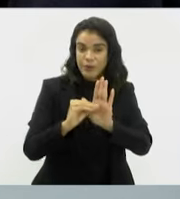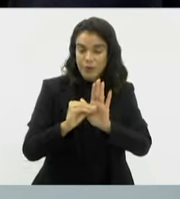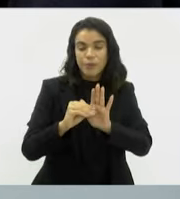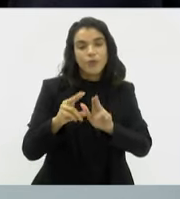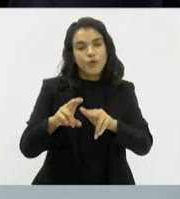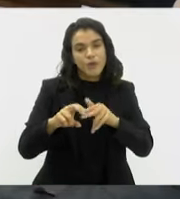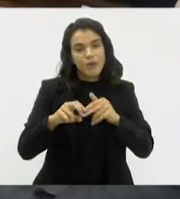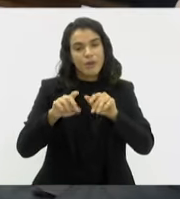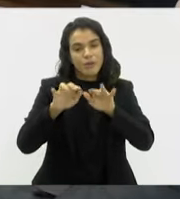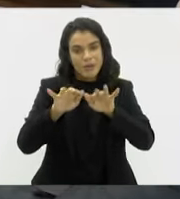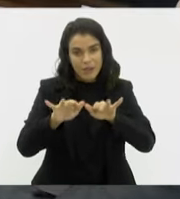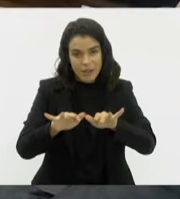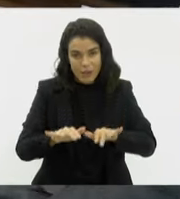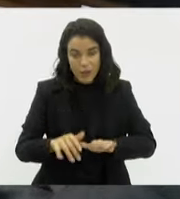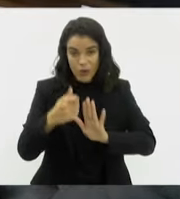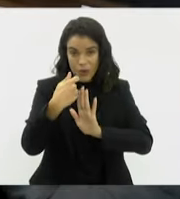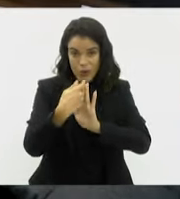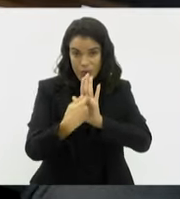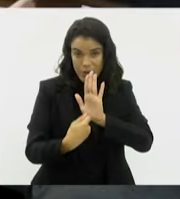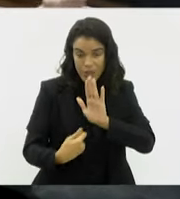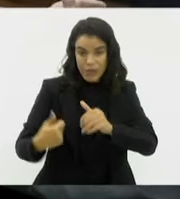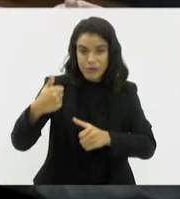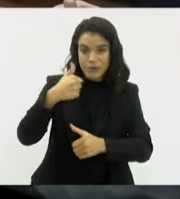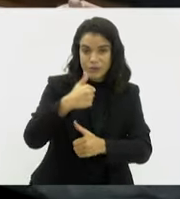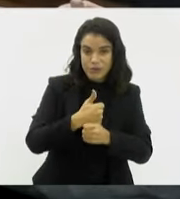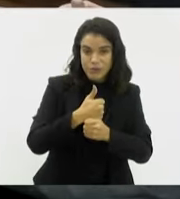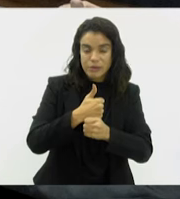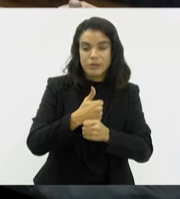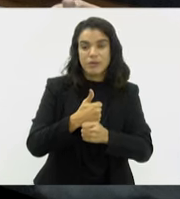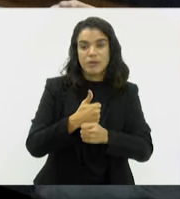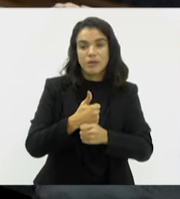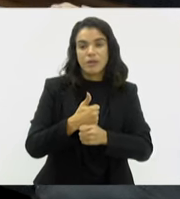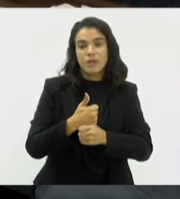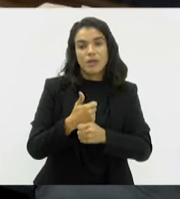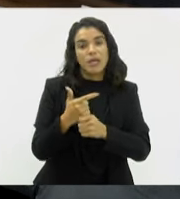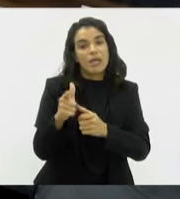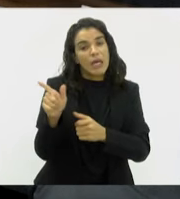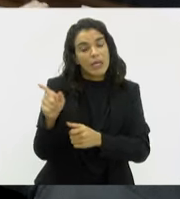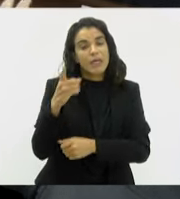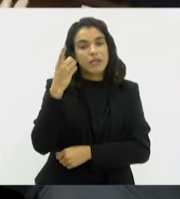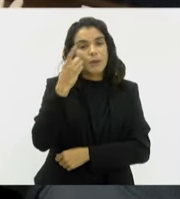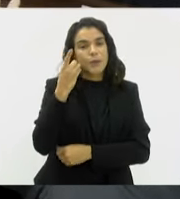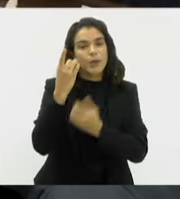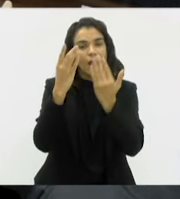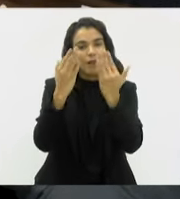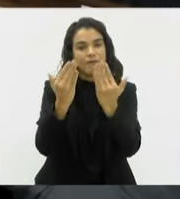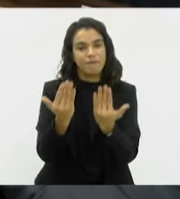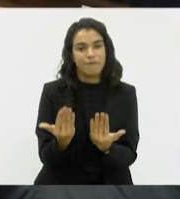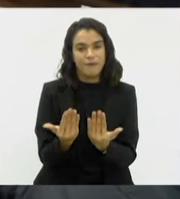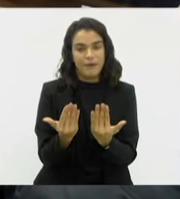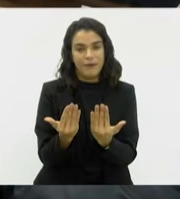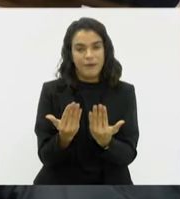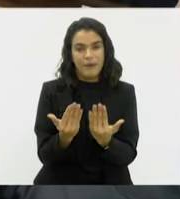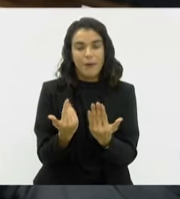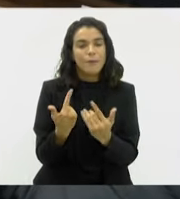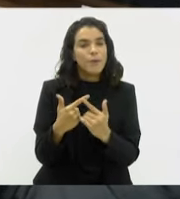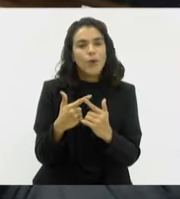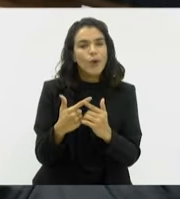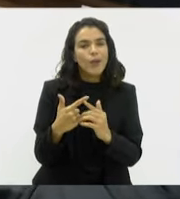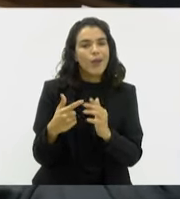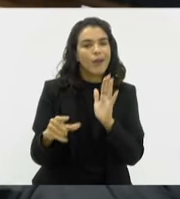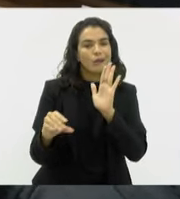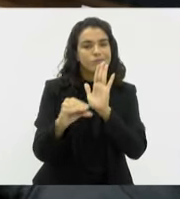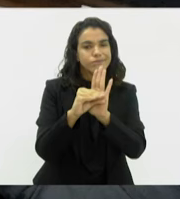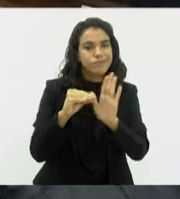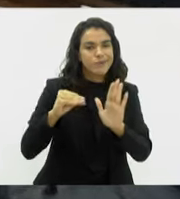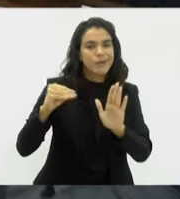redige o substitutivo e coloca a apreciação da deputada, porque as emendas são para melhorar o projeto,